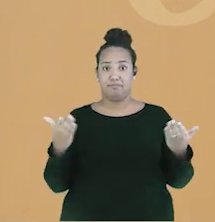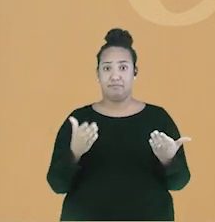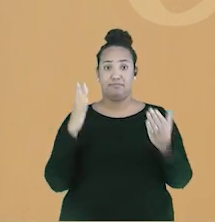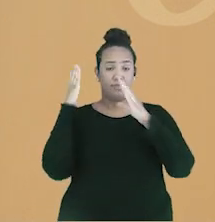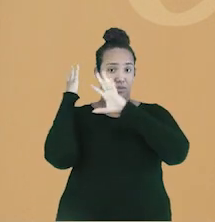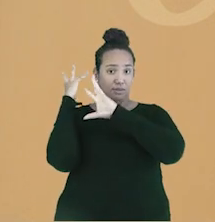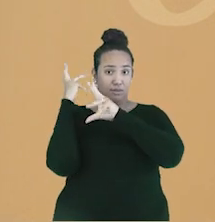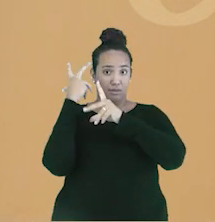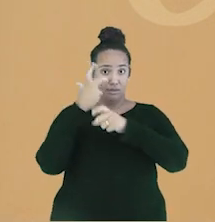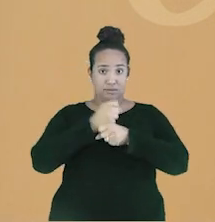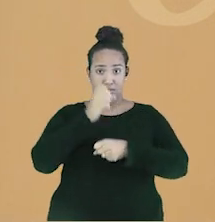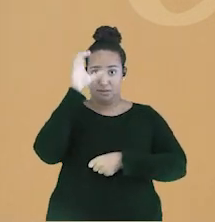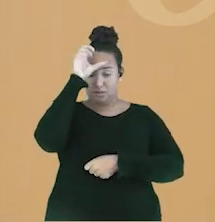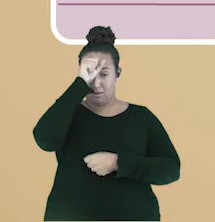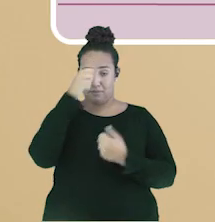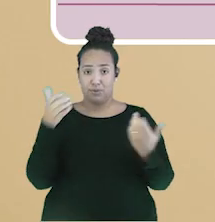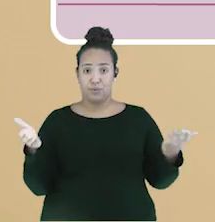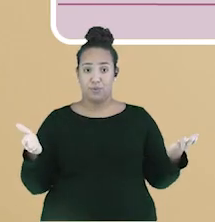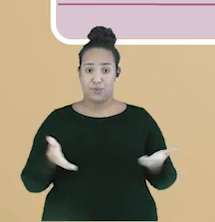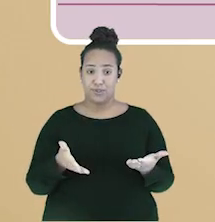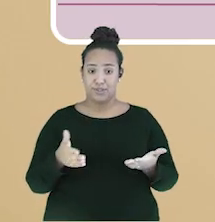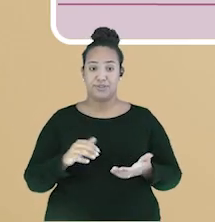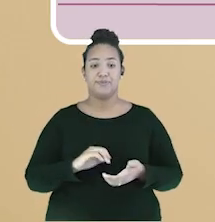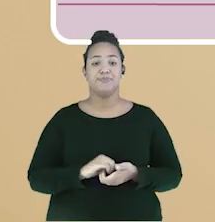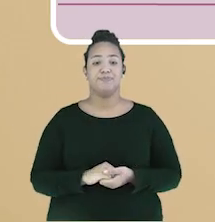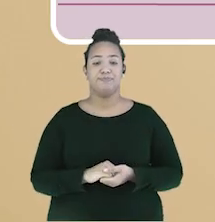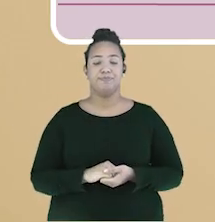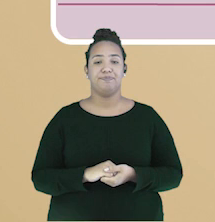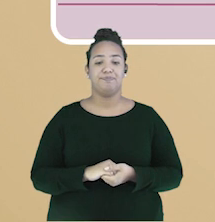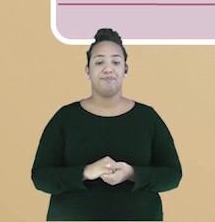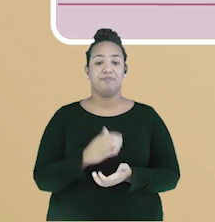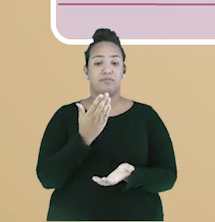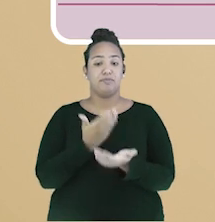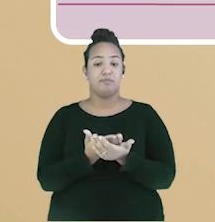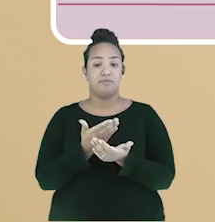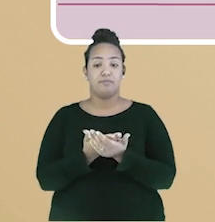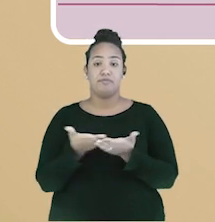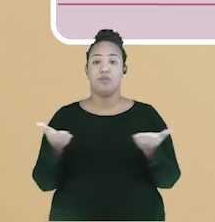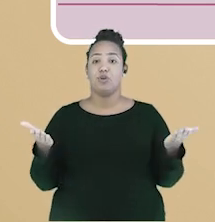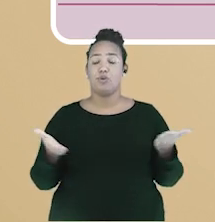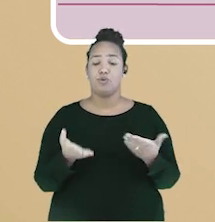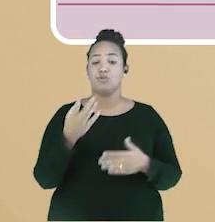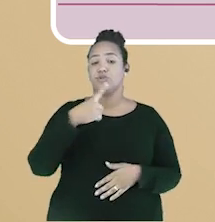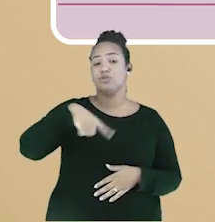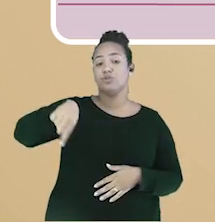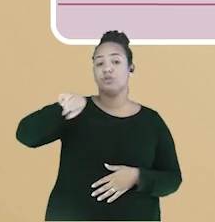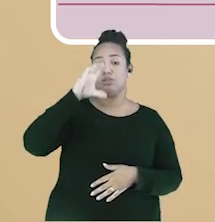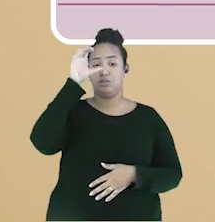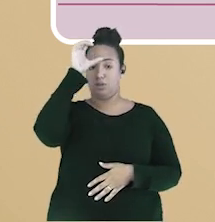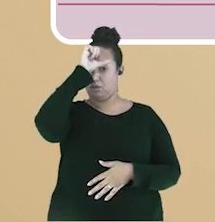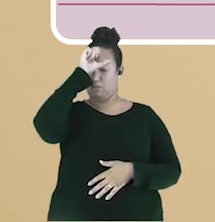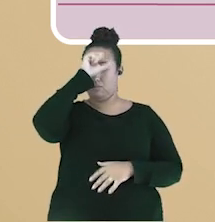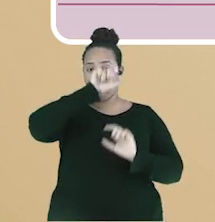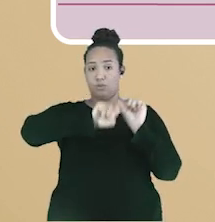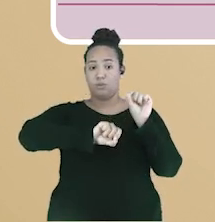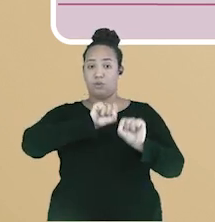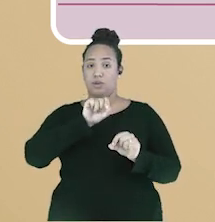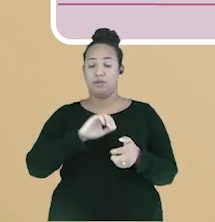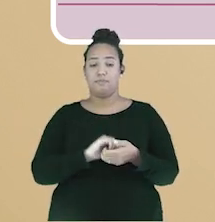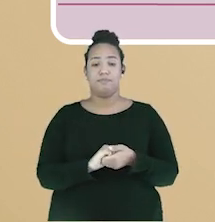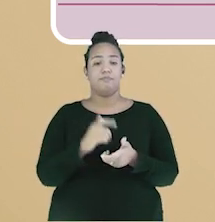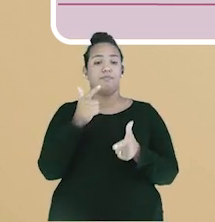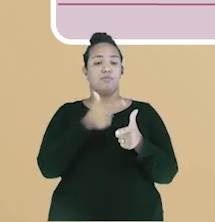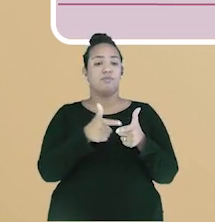o que aprendemos hoje? Na aula de hoje, nós falamos sobre o que é resolução